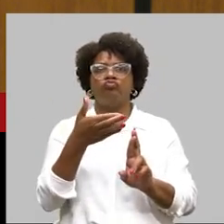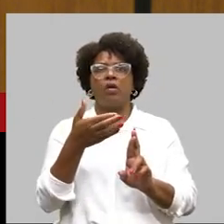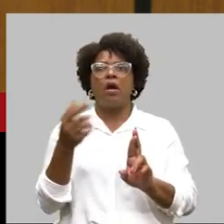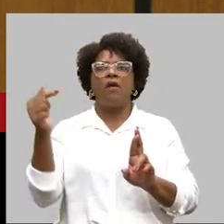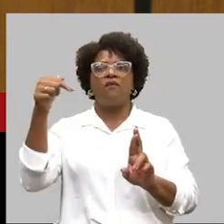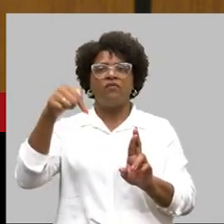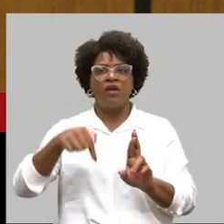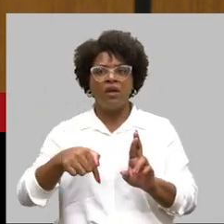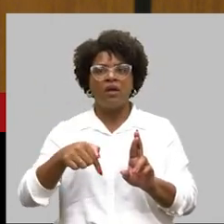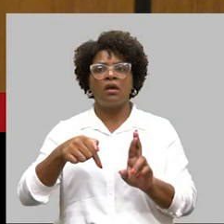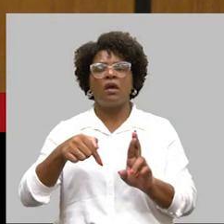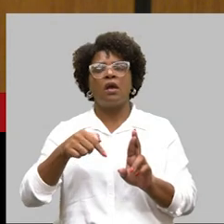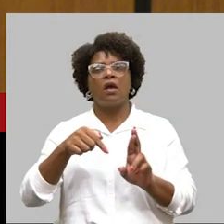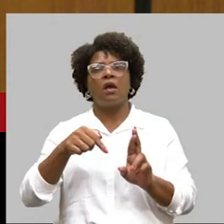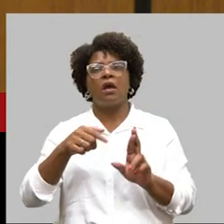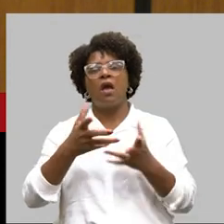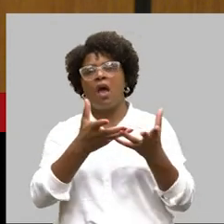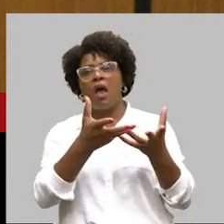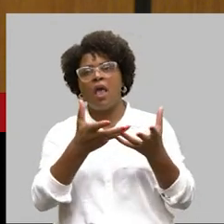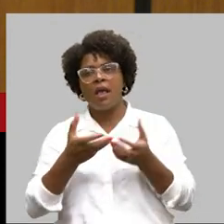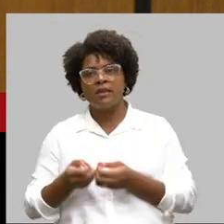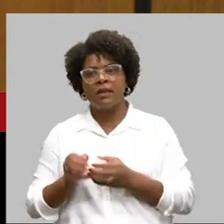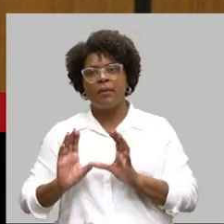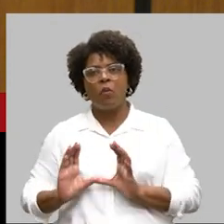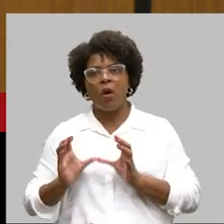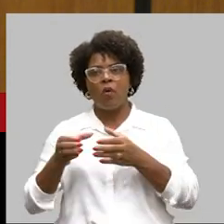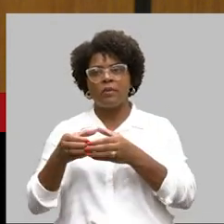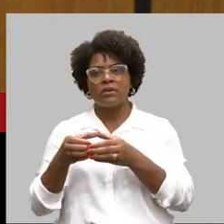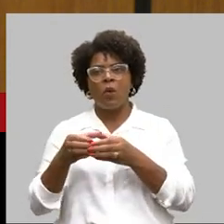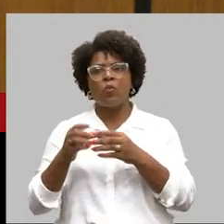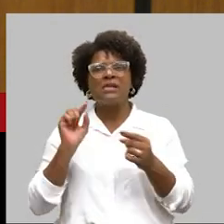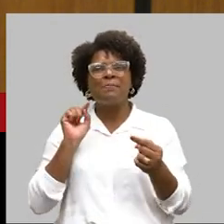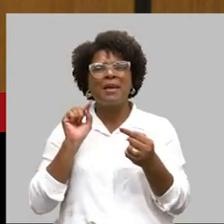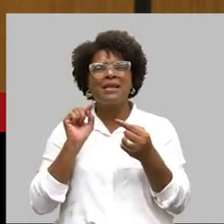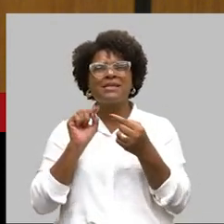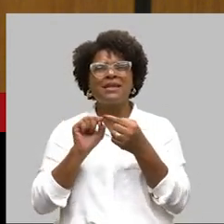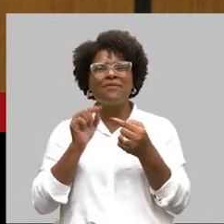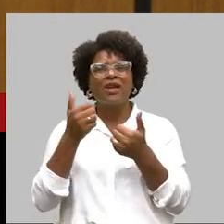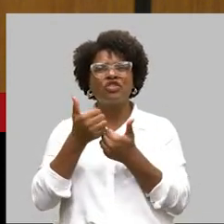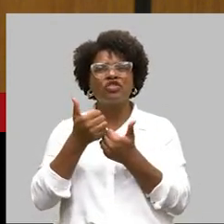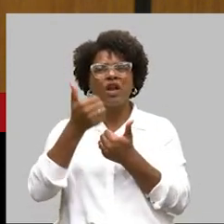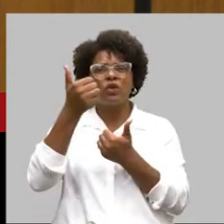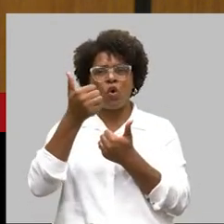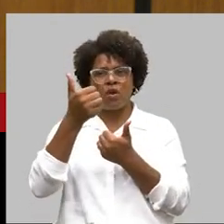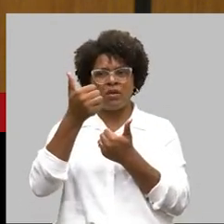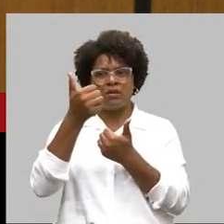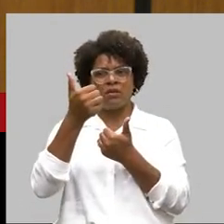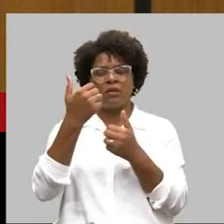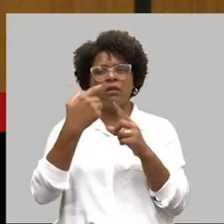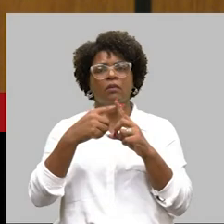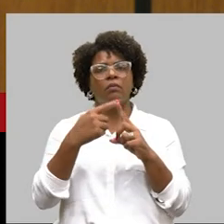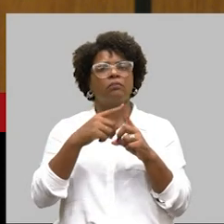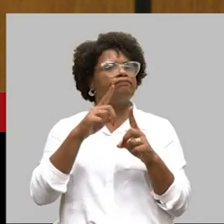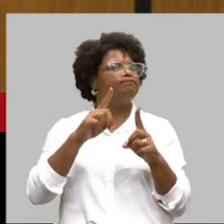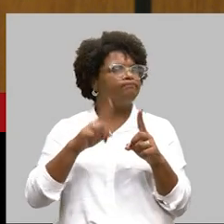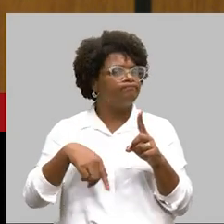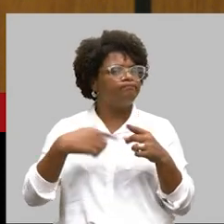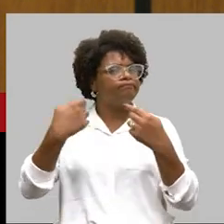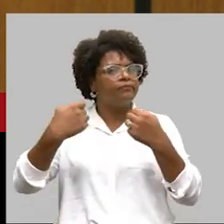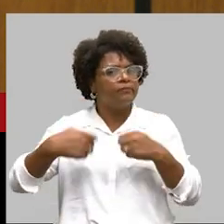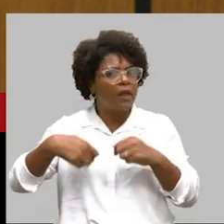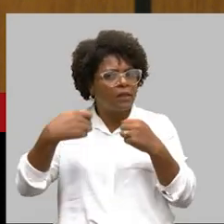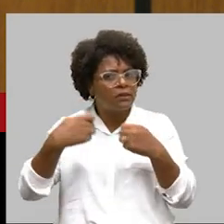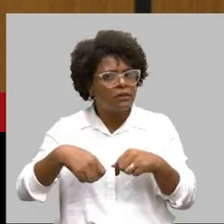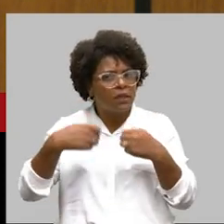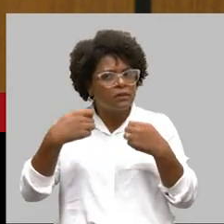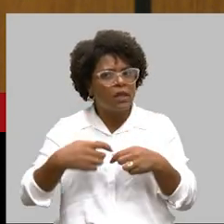comissão específica aqui de diretores Pois é fundamental que a gente retorne para as nossas